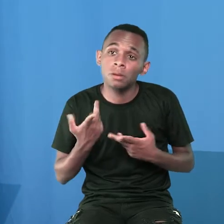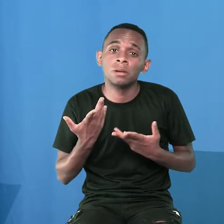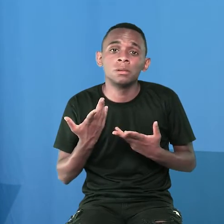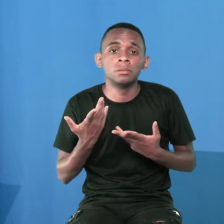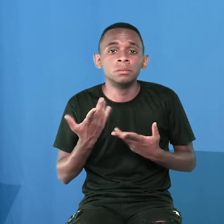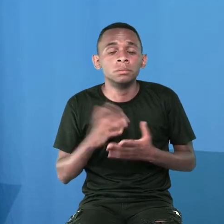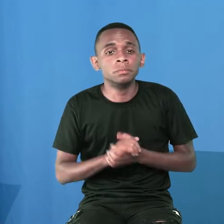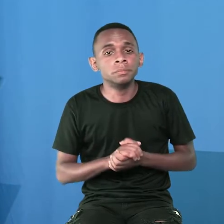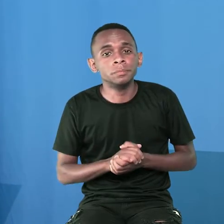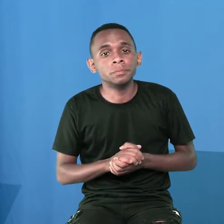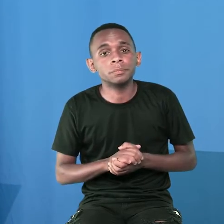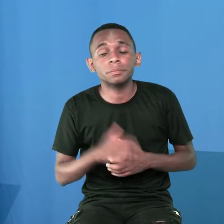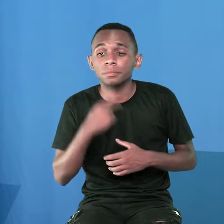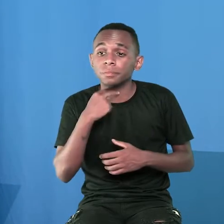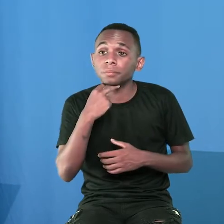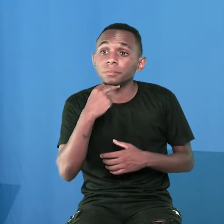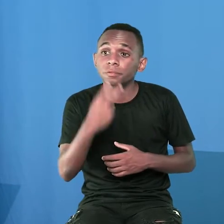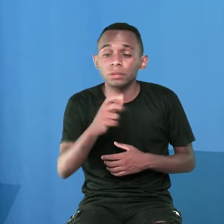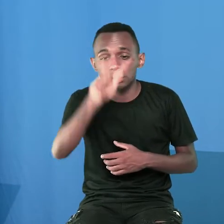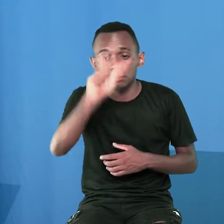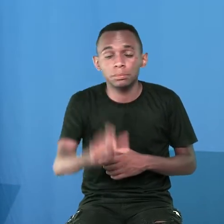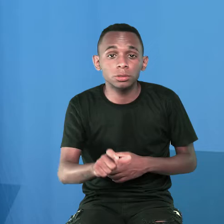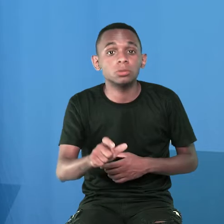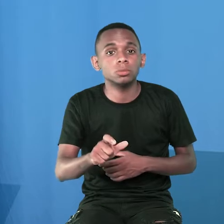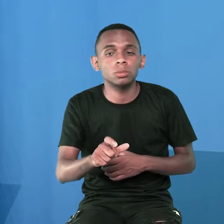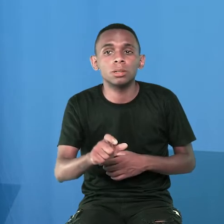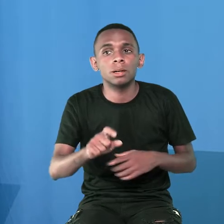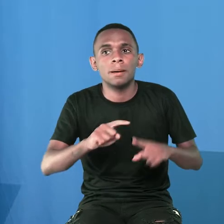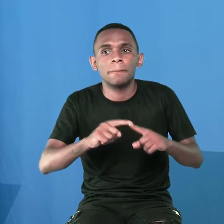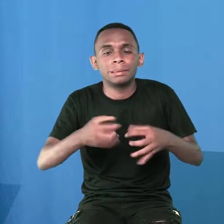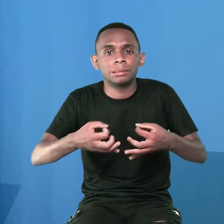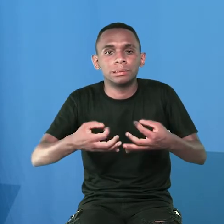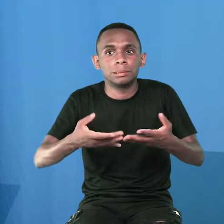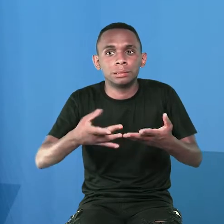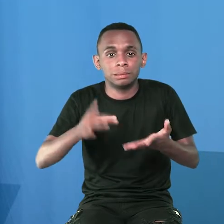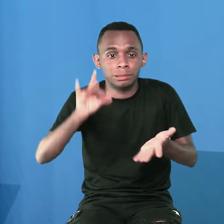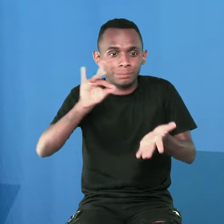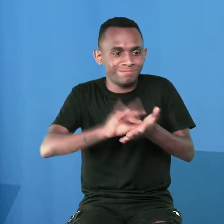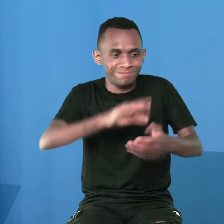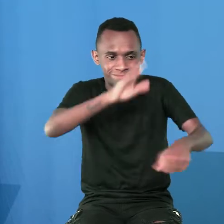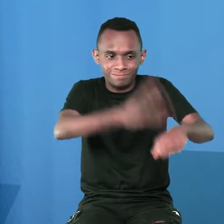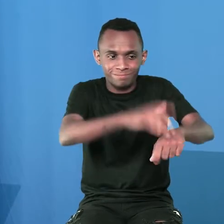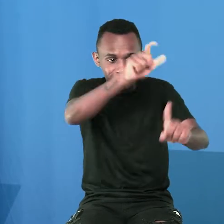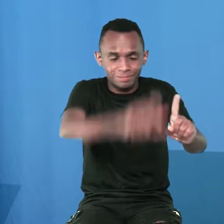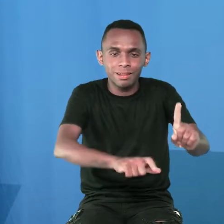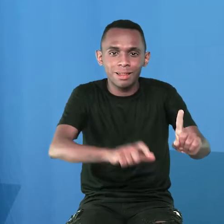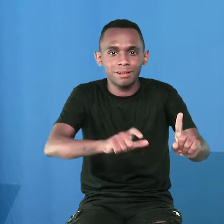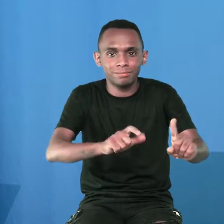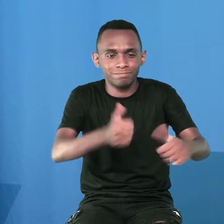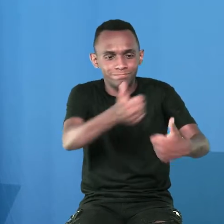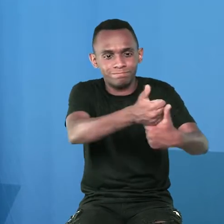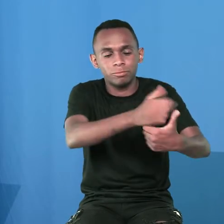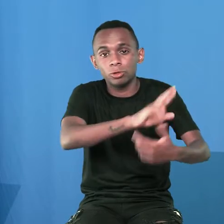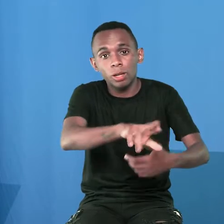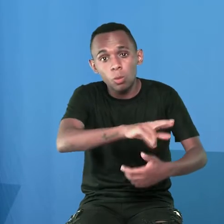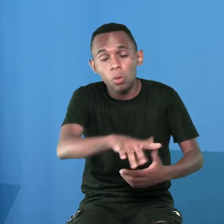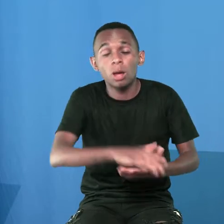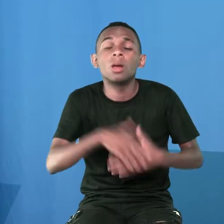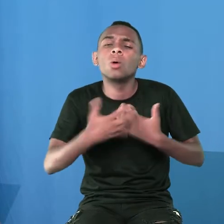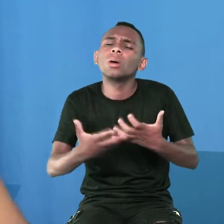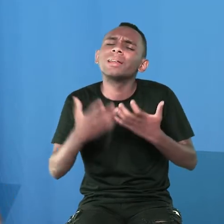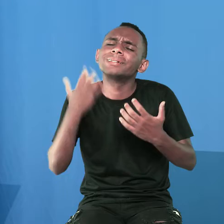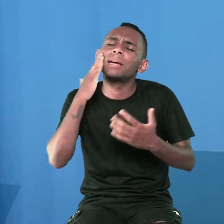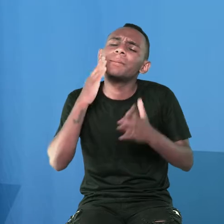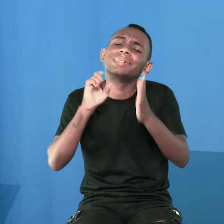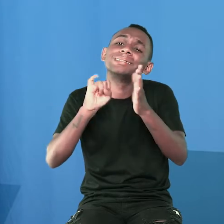está dando a voz a uma pessoa e você não está exatamente no lugar de fala daquela pessoa. Então, eu queria saber se essa